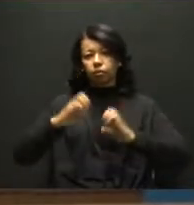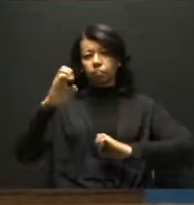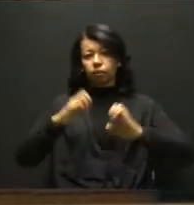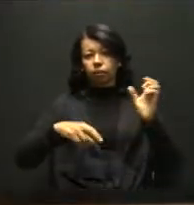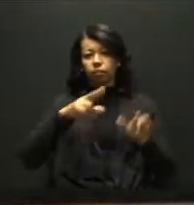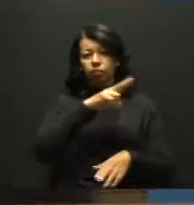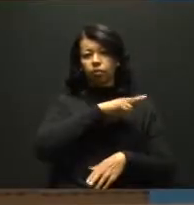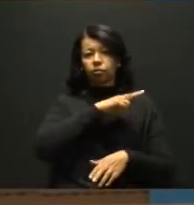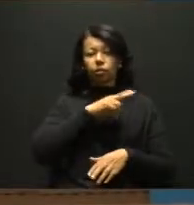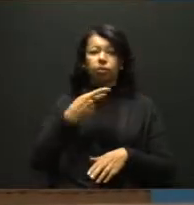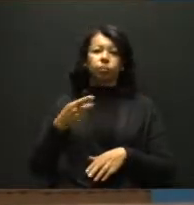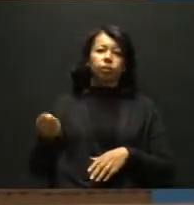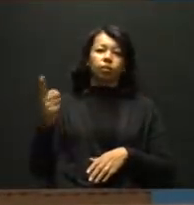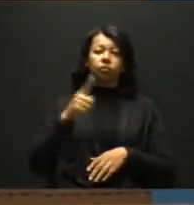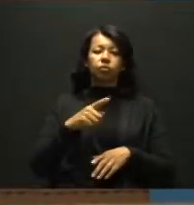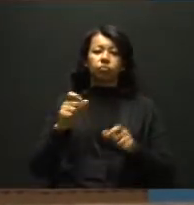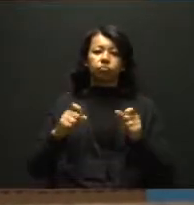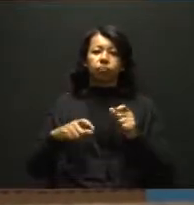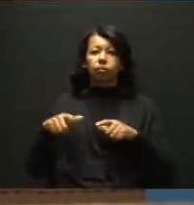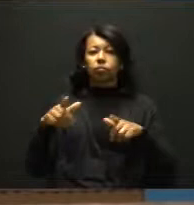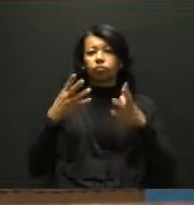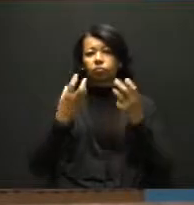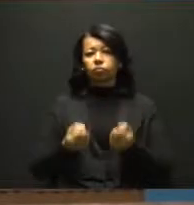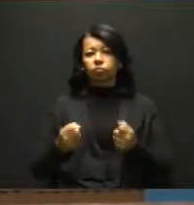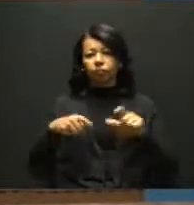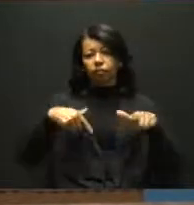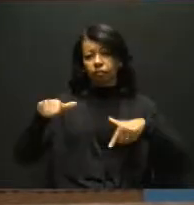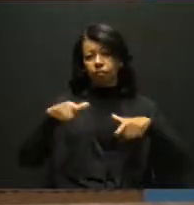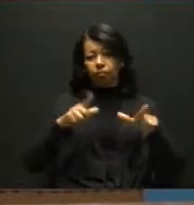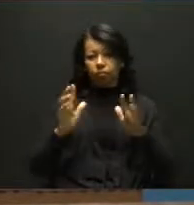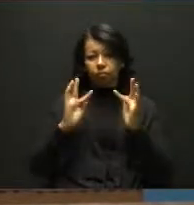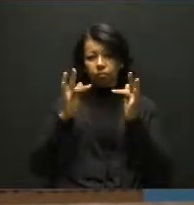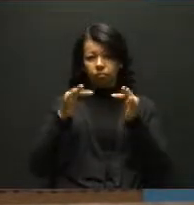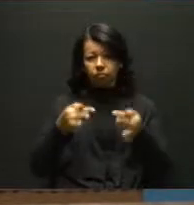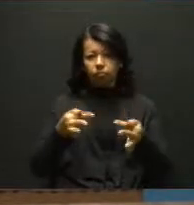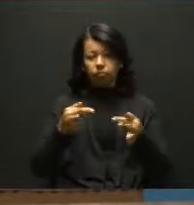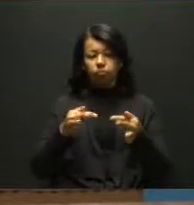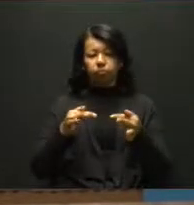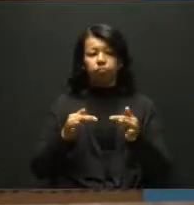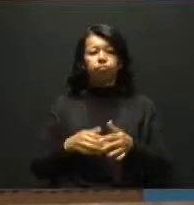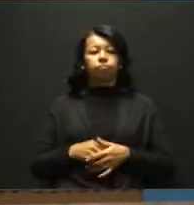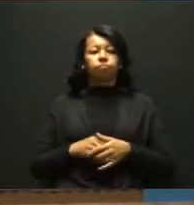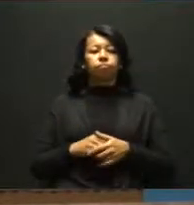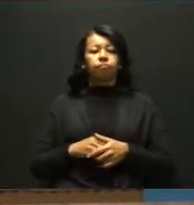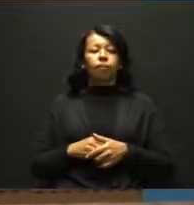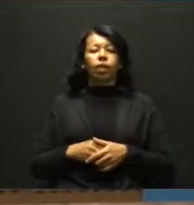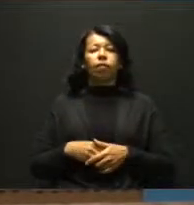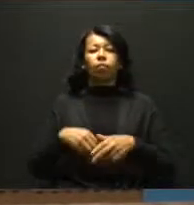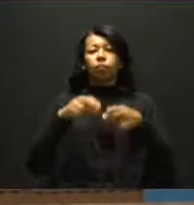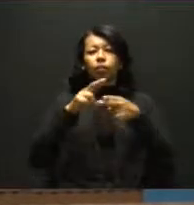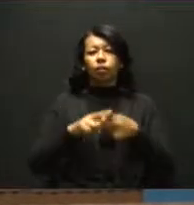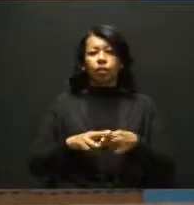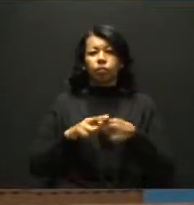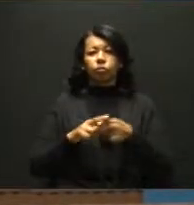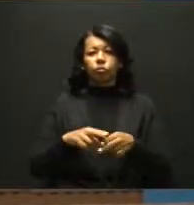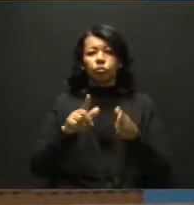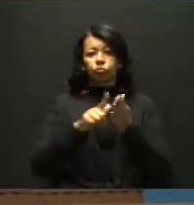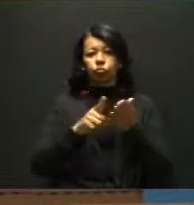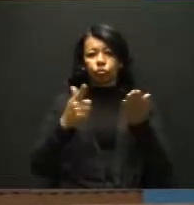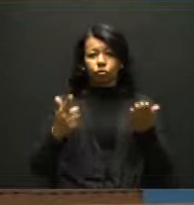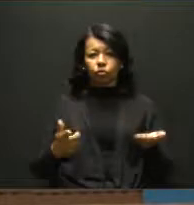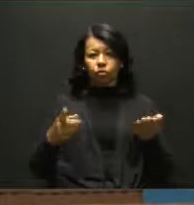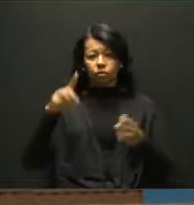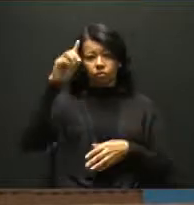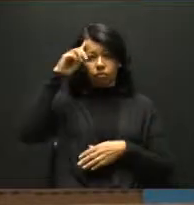assim devia terceirização as mesmas atividades daquela que enterrou suas atividades nesse contexto o jornal tribune na edição de 10 dos